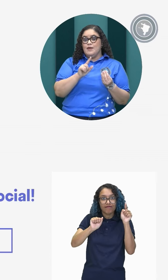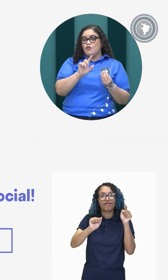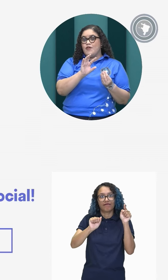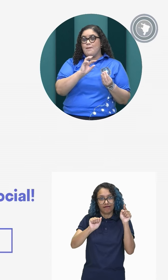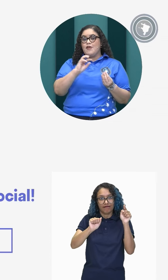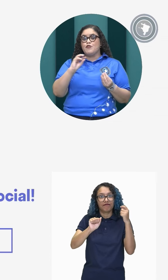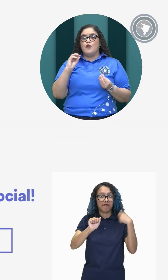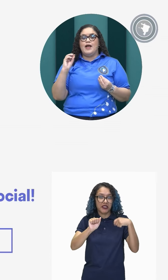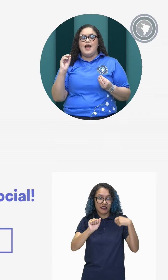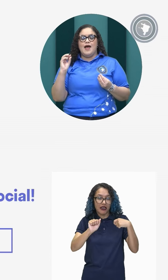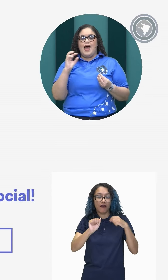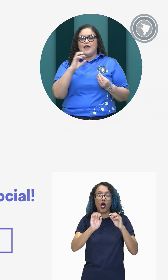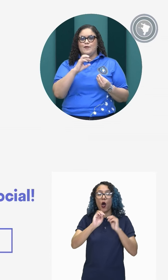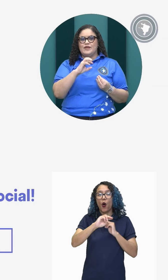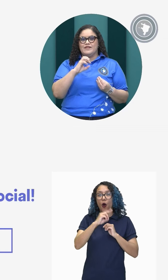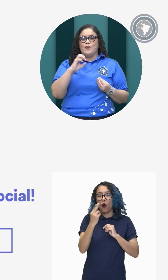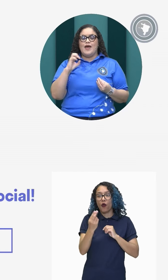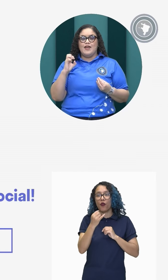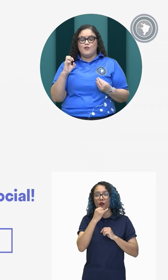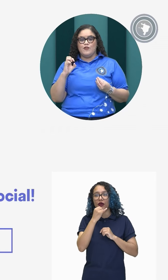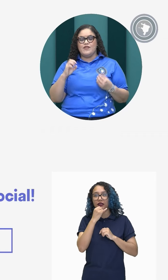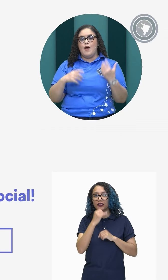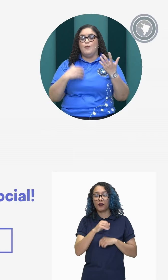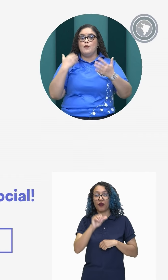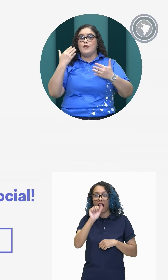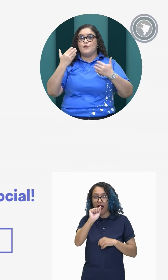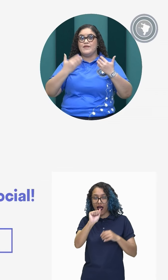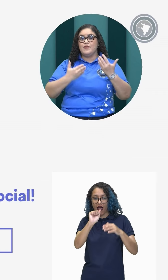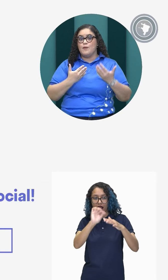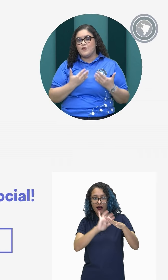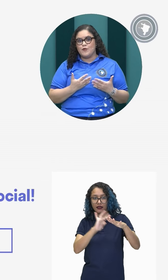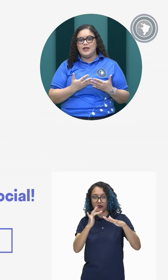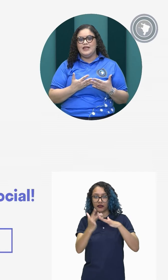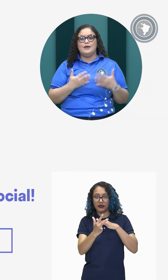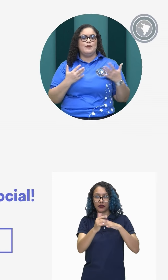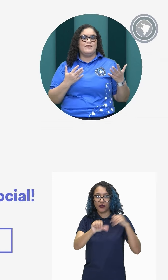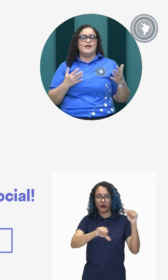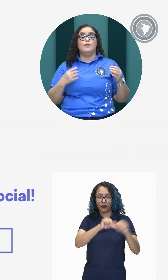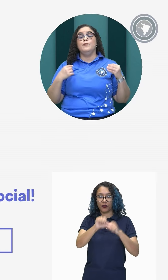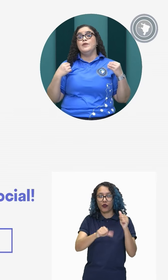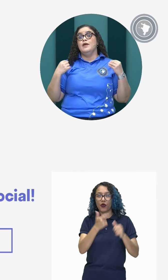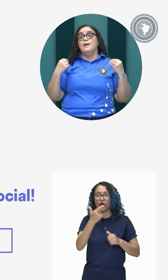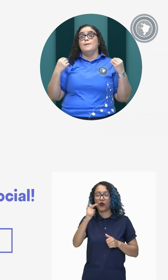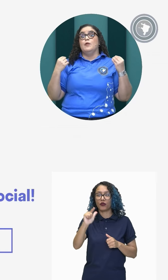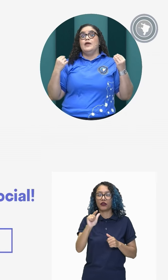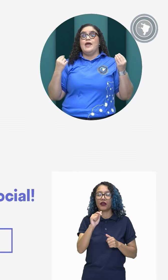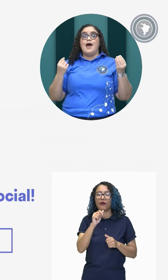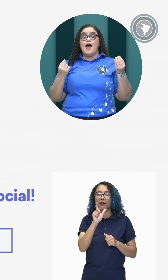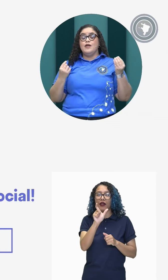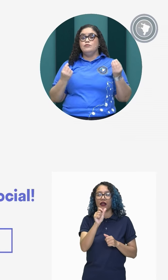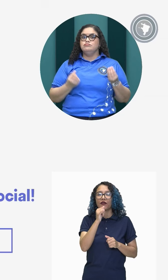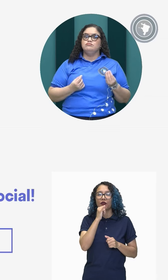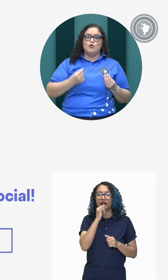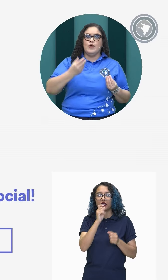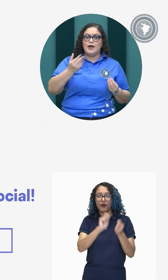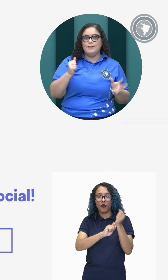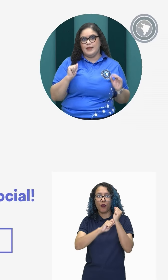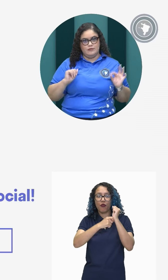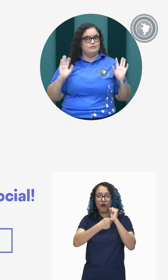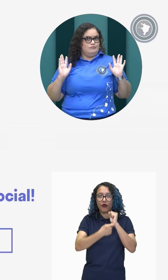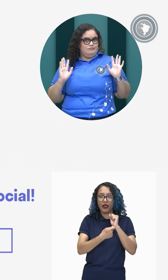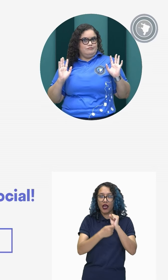Nós poderíamos, de repente, trocar a expressão a rede social por uma expressão masculina. Por exemplo, bloquearam